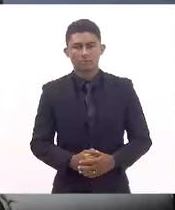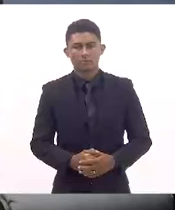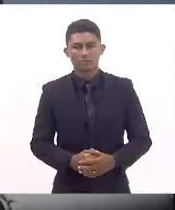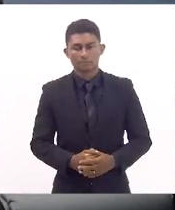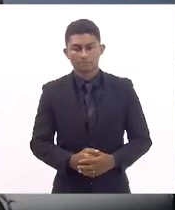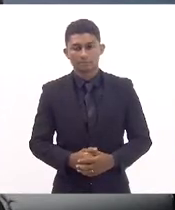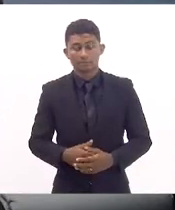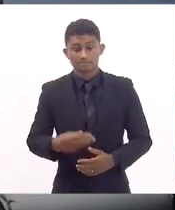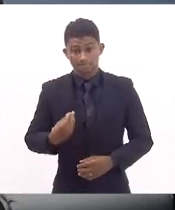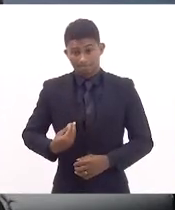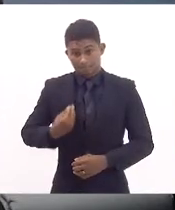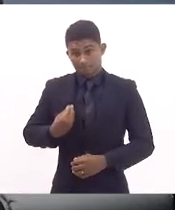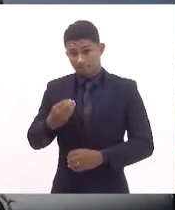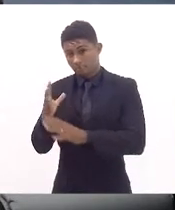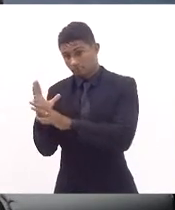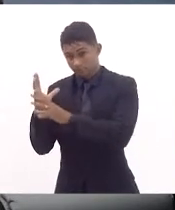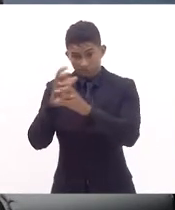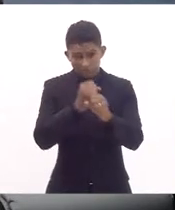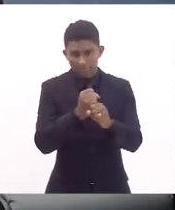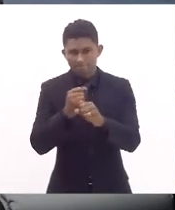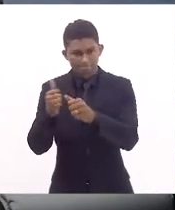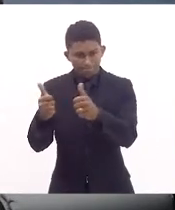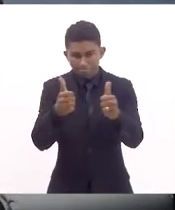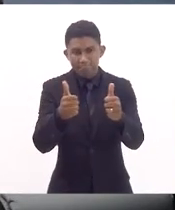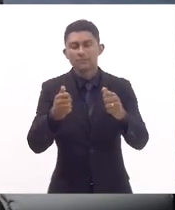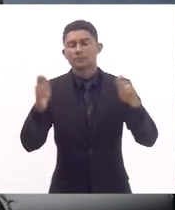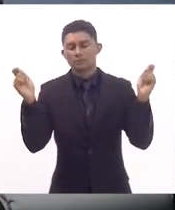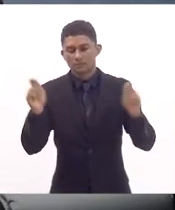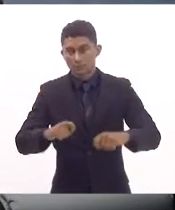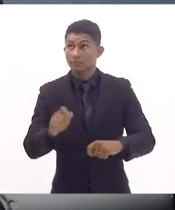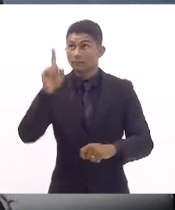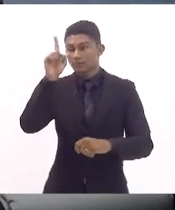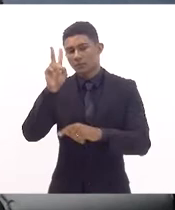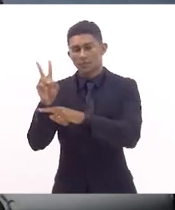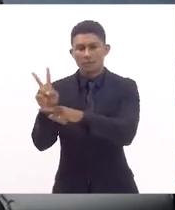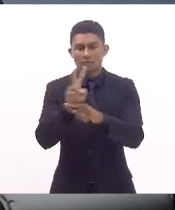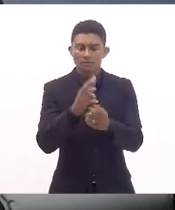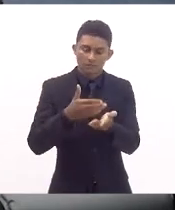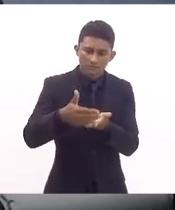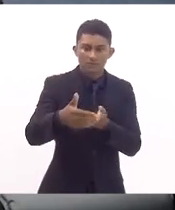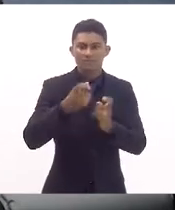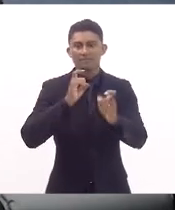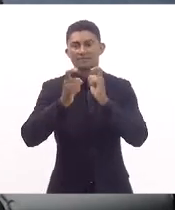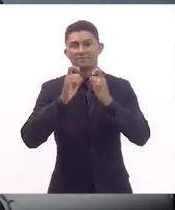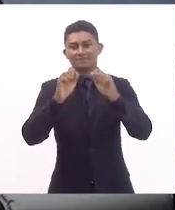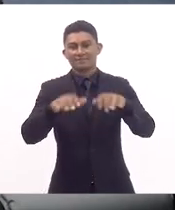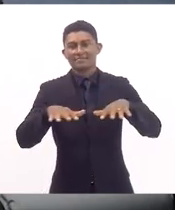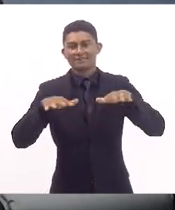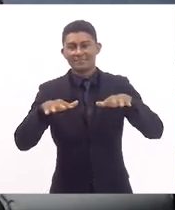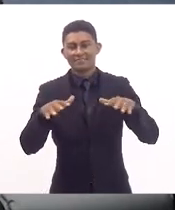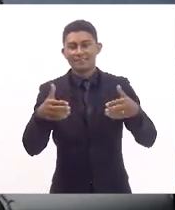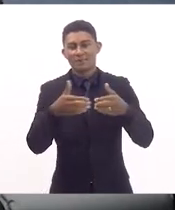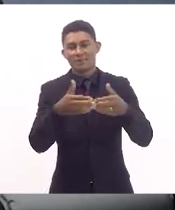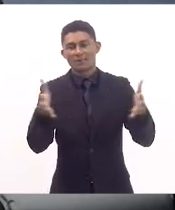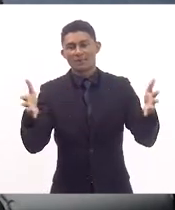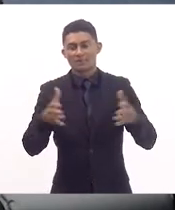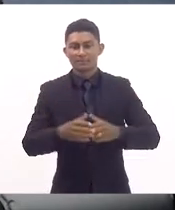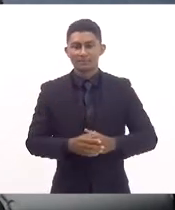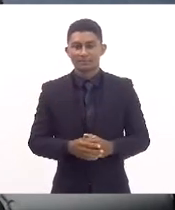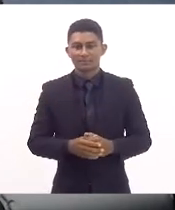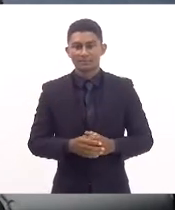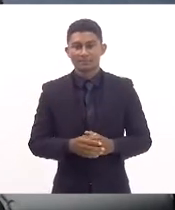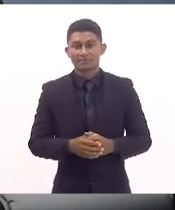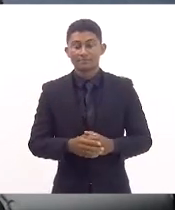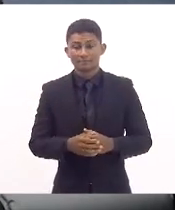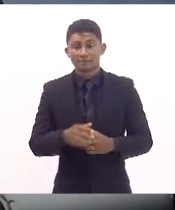em havendo número legal e sobre a proteção de Deus iniciamos os nossos trabalhos está aberta a sessão